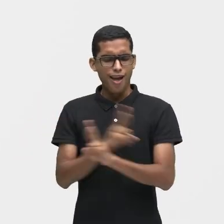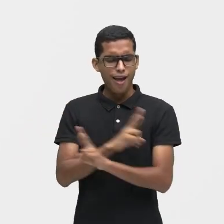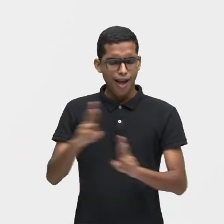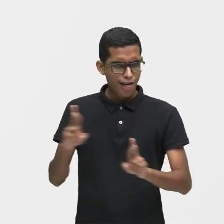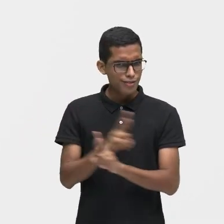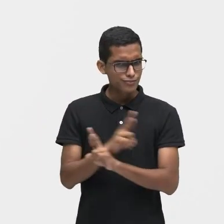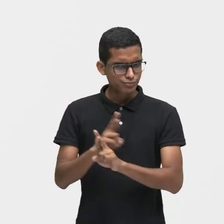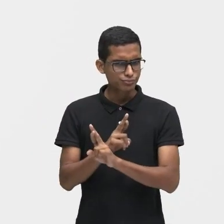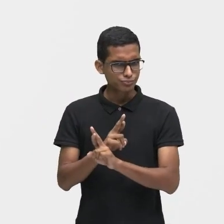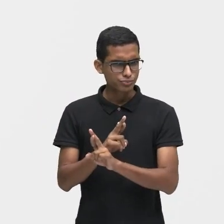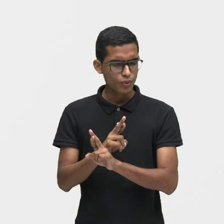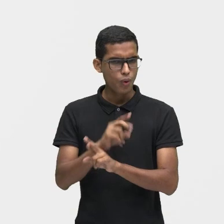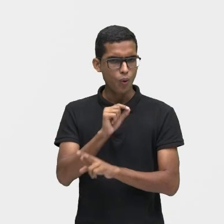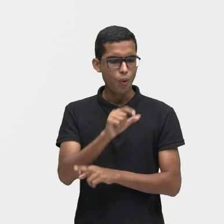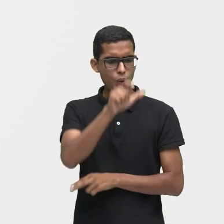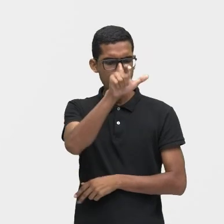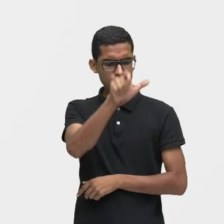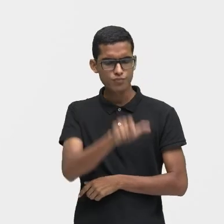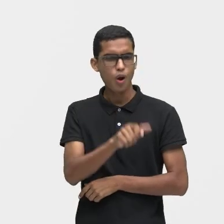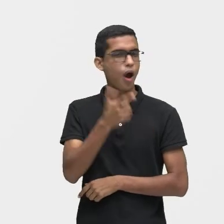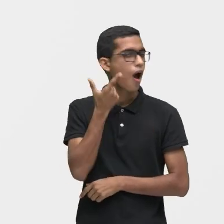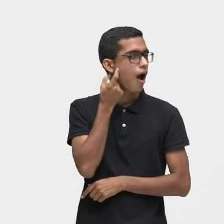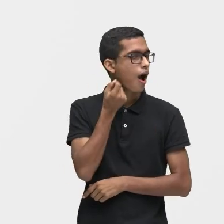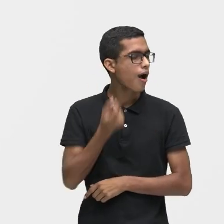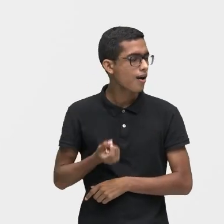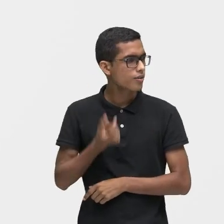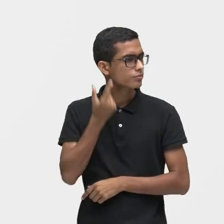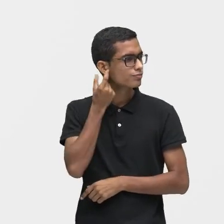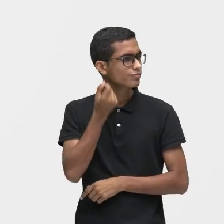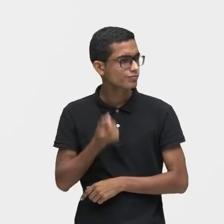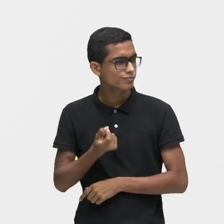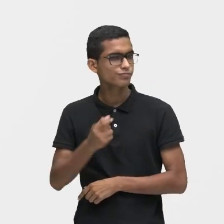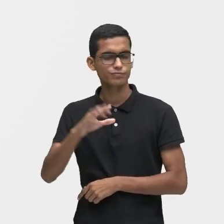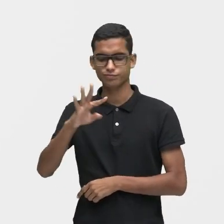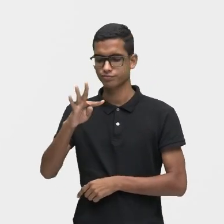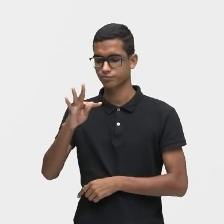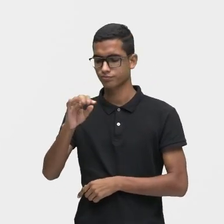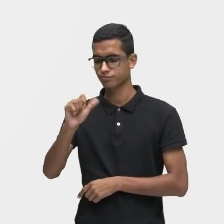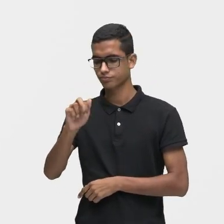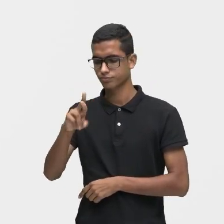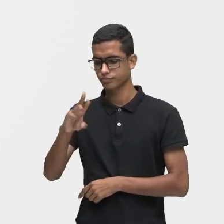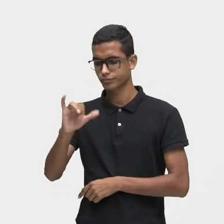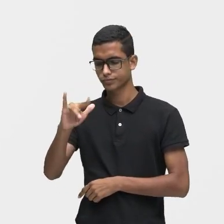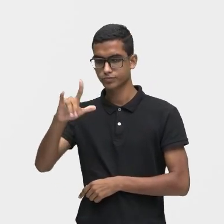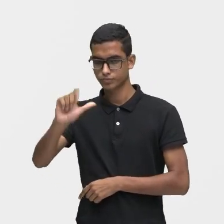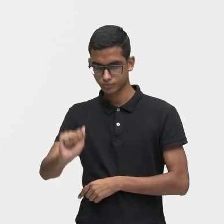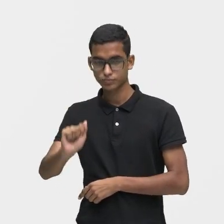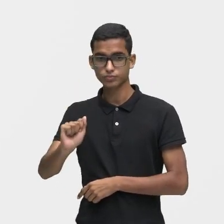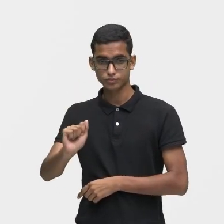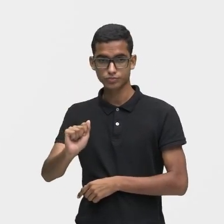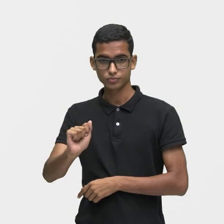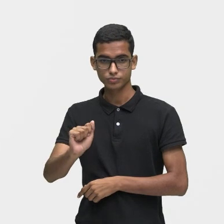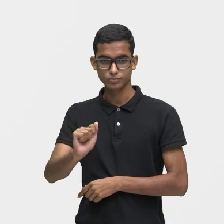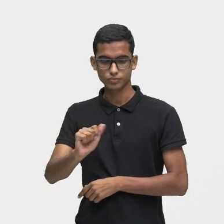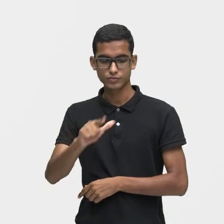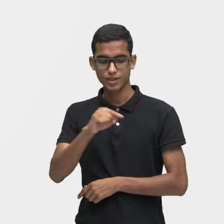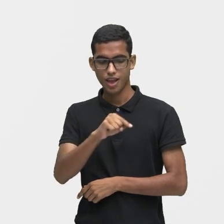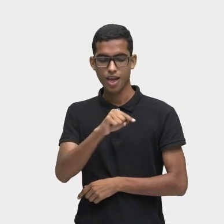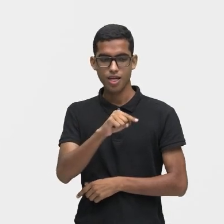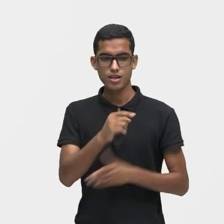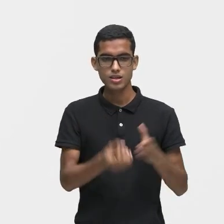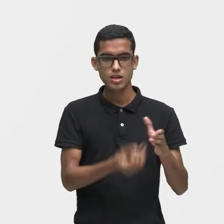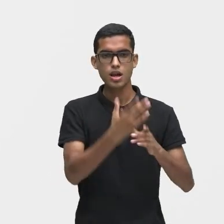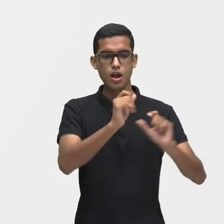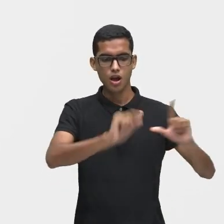artista brasileira, que ela fazia obras relacionadas à arte moderna. Então,